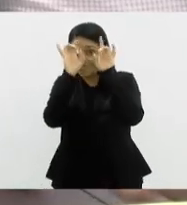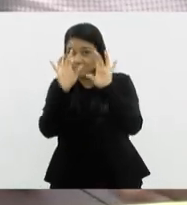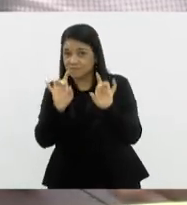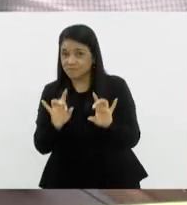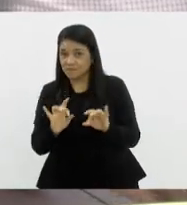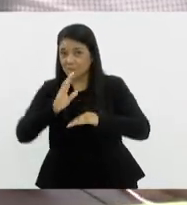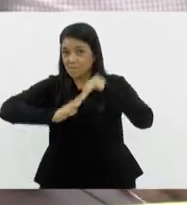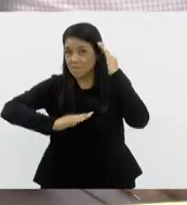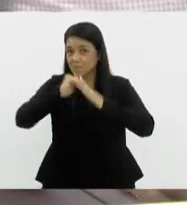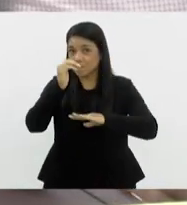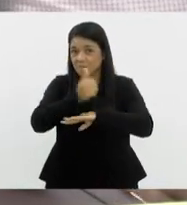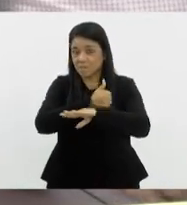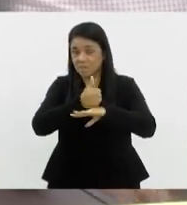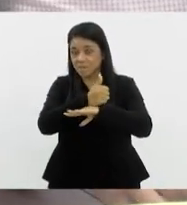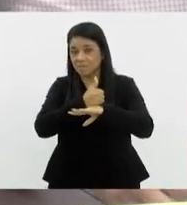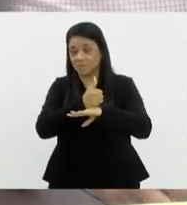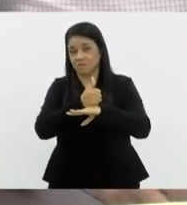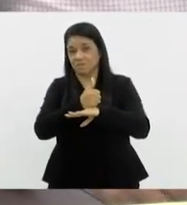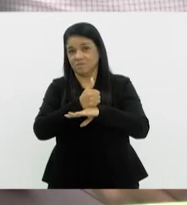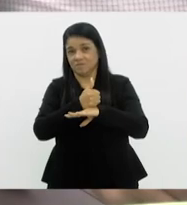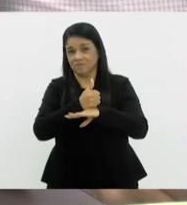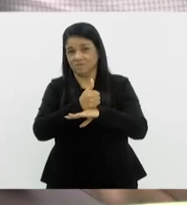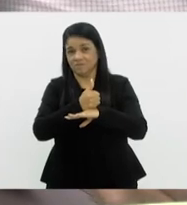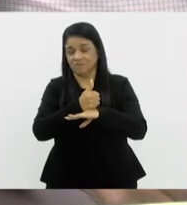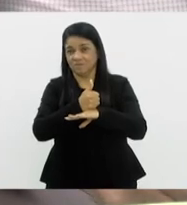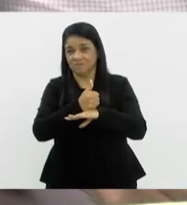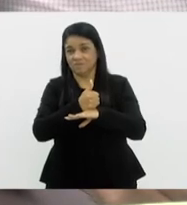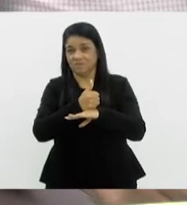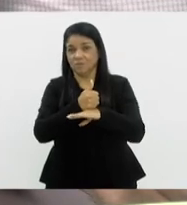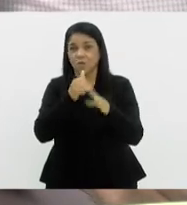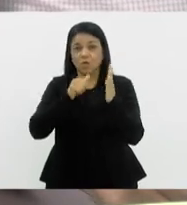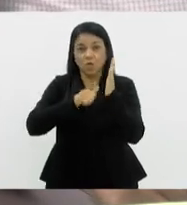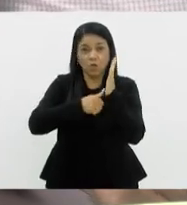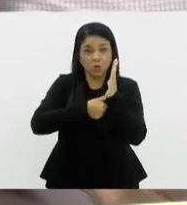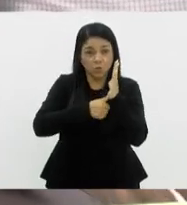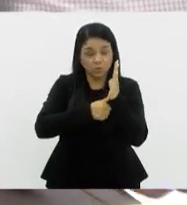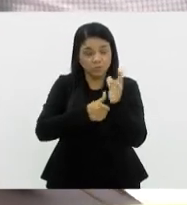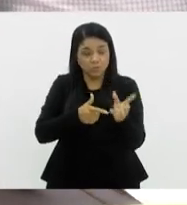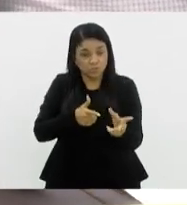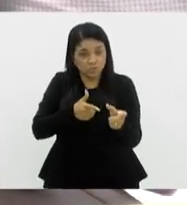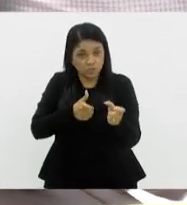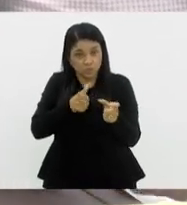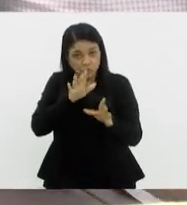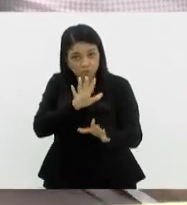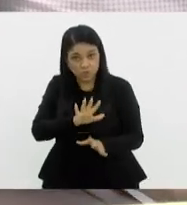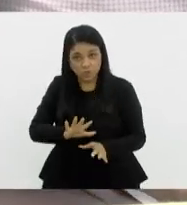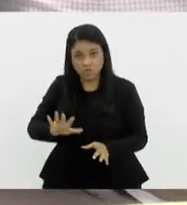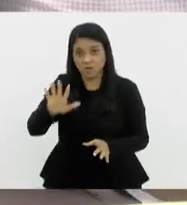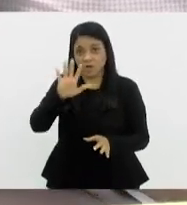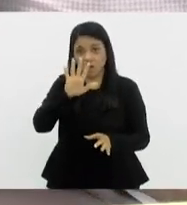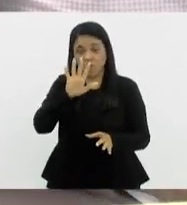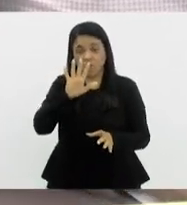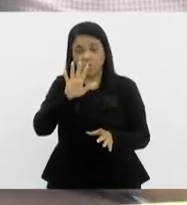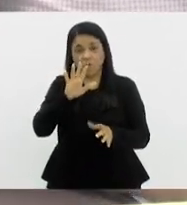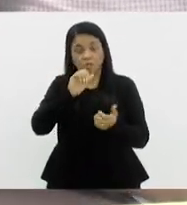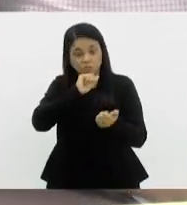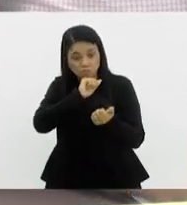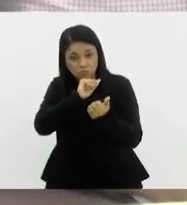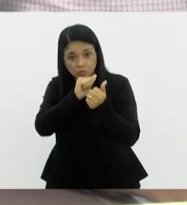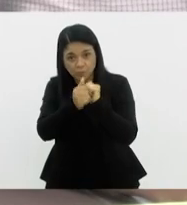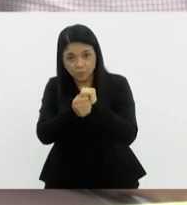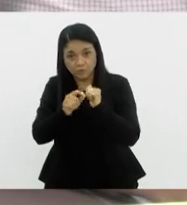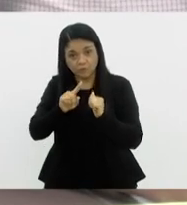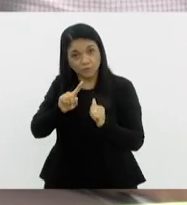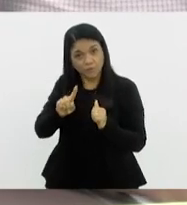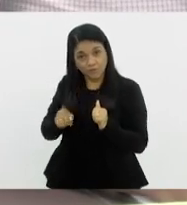especializado. Então, quando ele fala clubes de tiro no geral e esportivo,